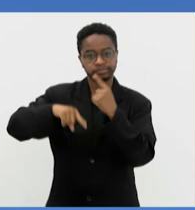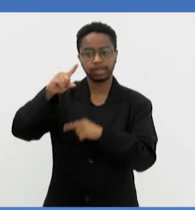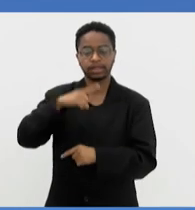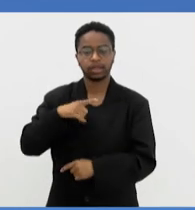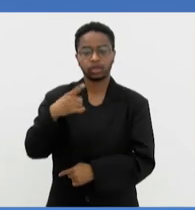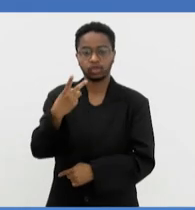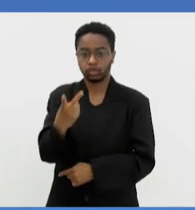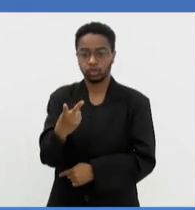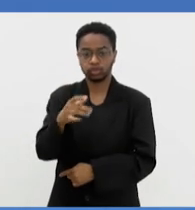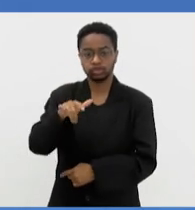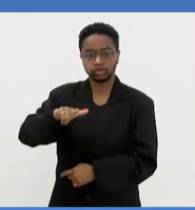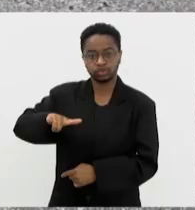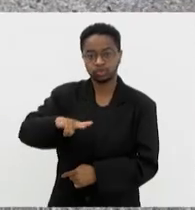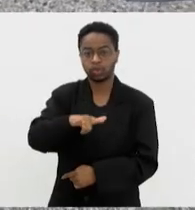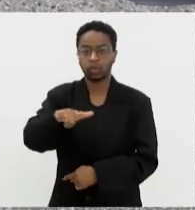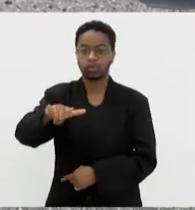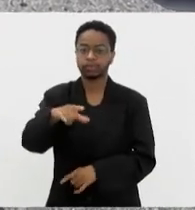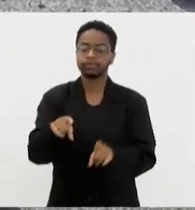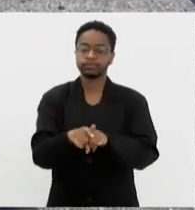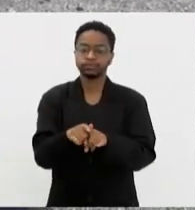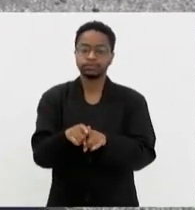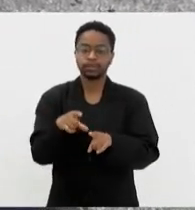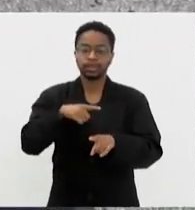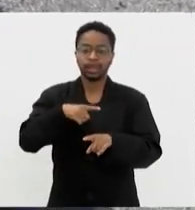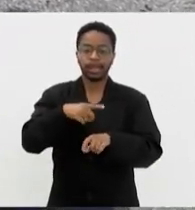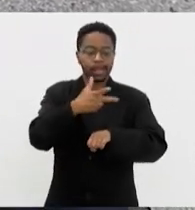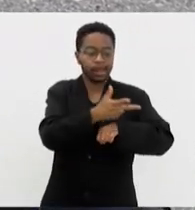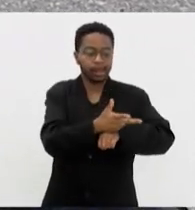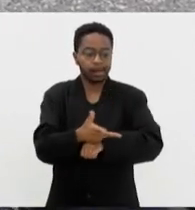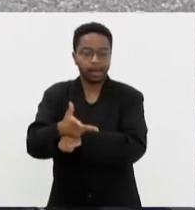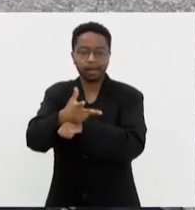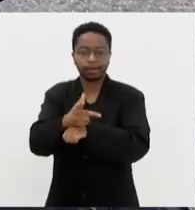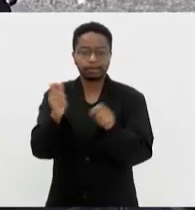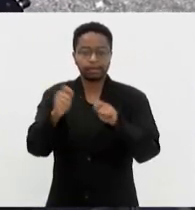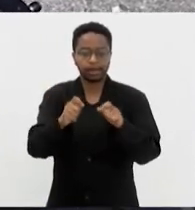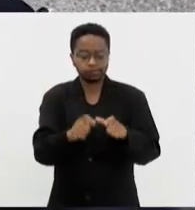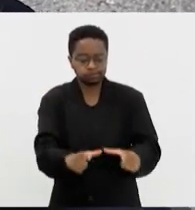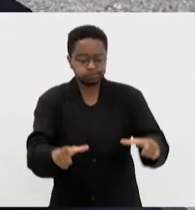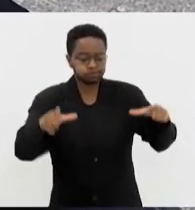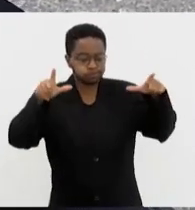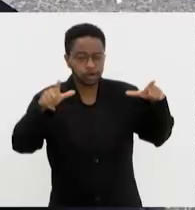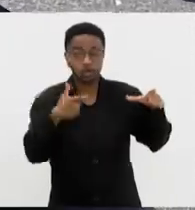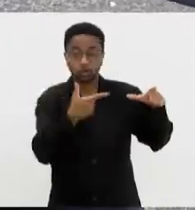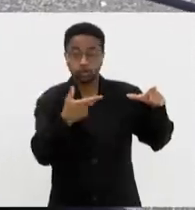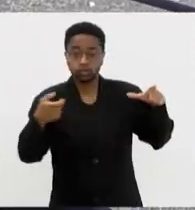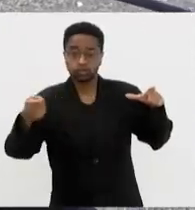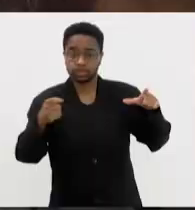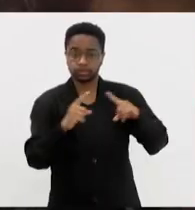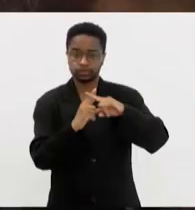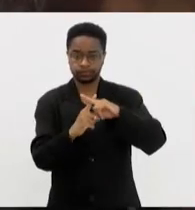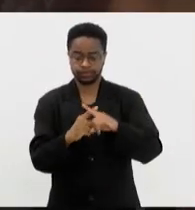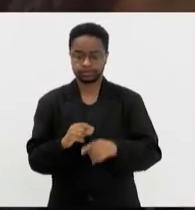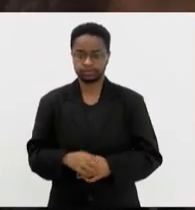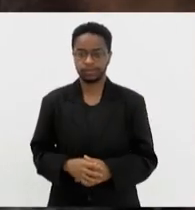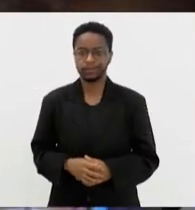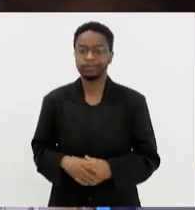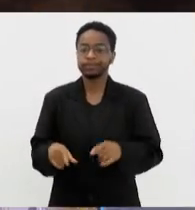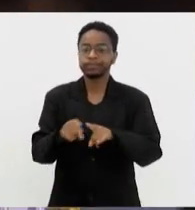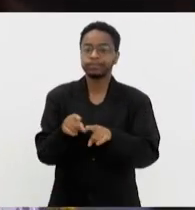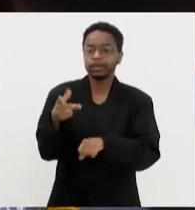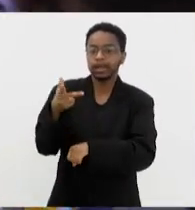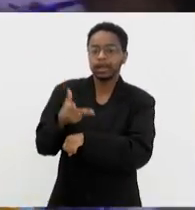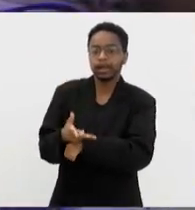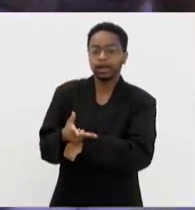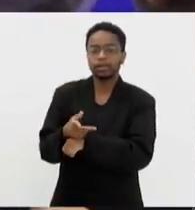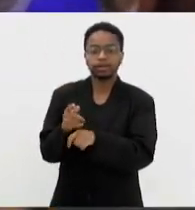dois drones de longo alcance. As câmeras dispõem de zoom capaz de aproximar o alvo em até 200 vezes, além de câmera